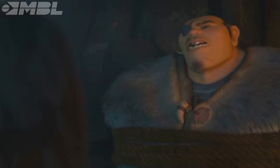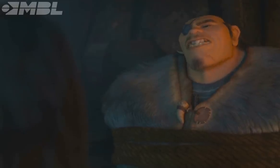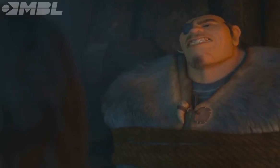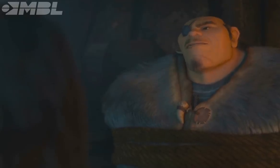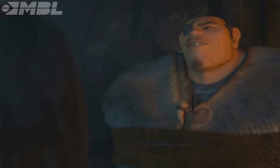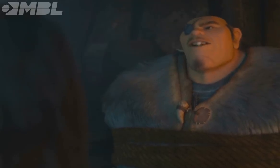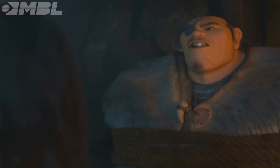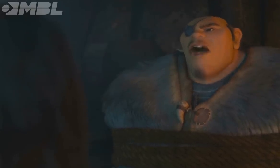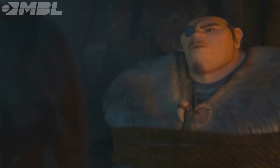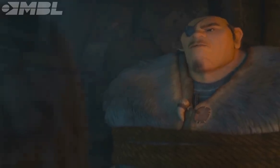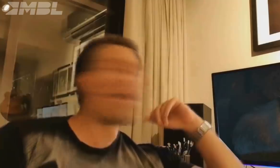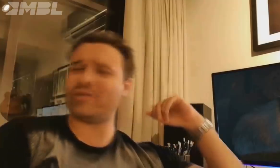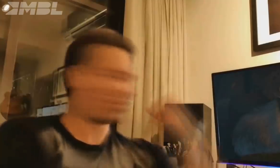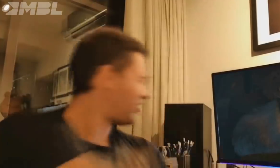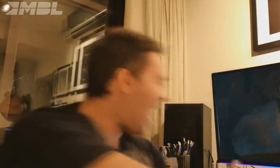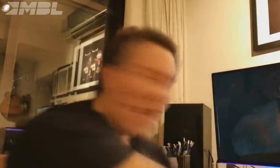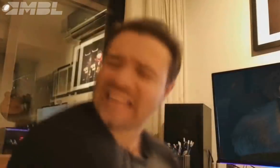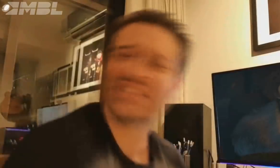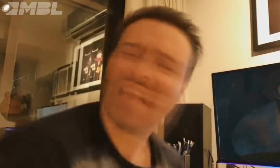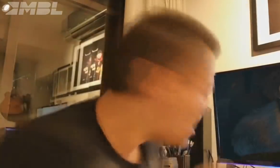me chamavam de... Nicholas Christakis.